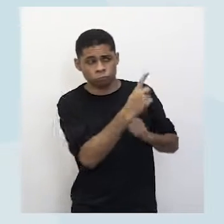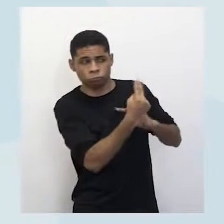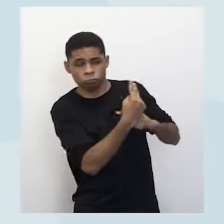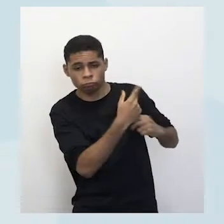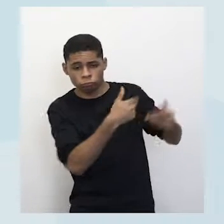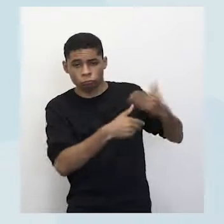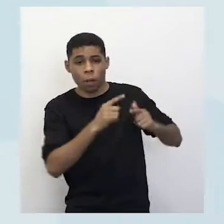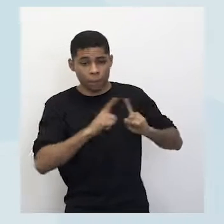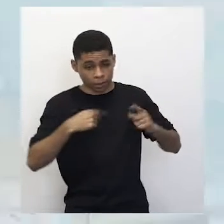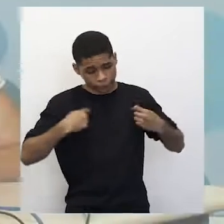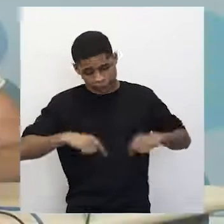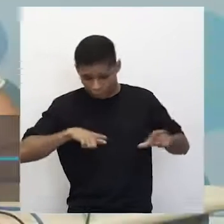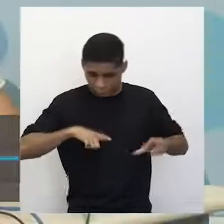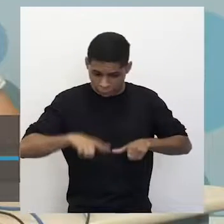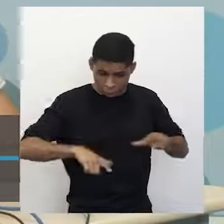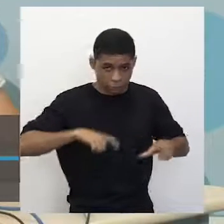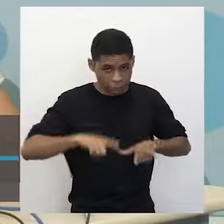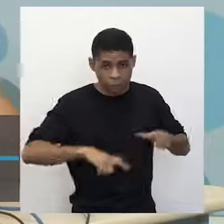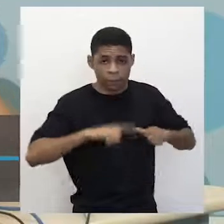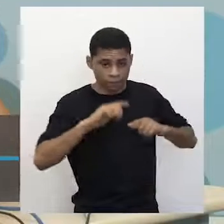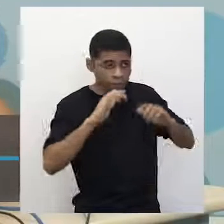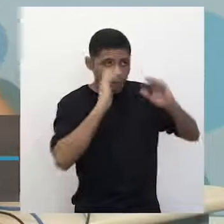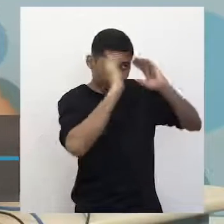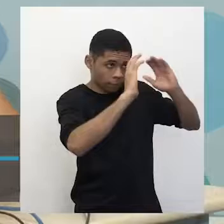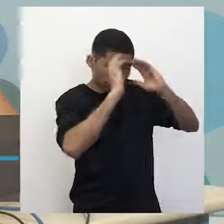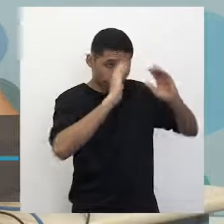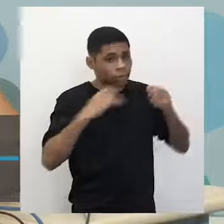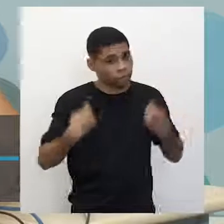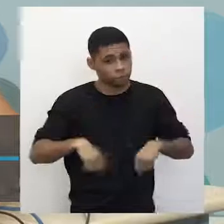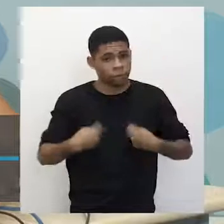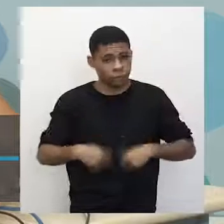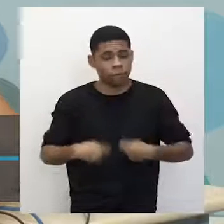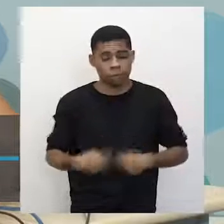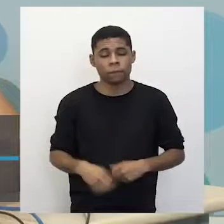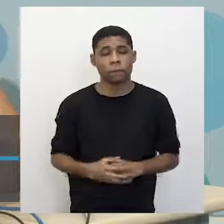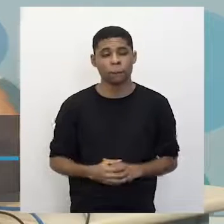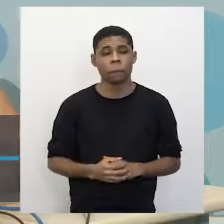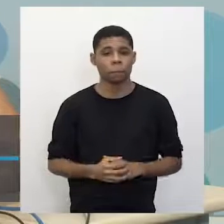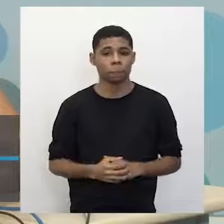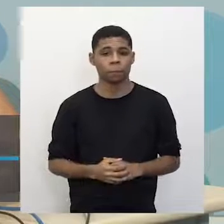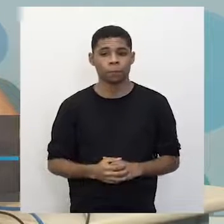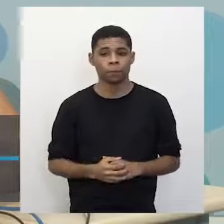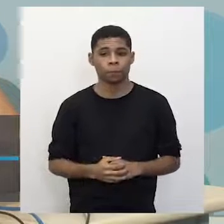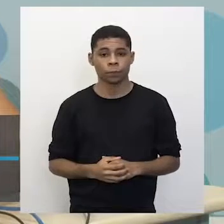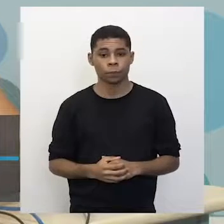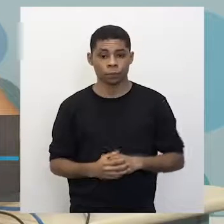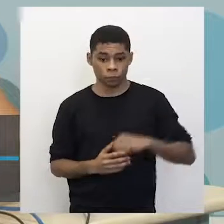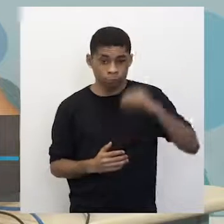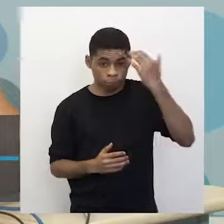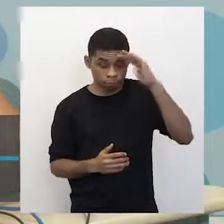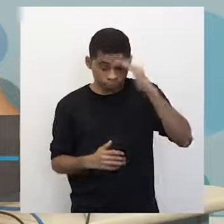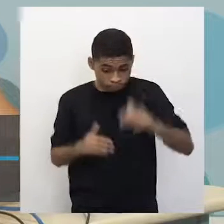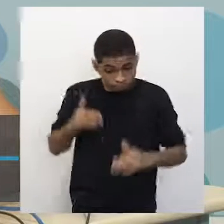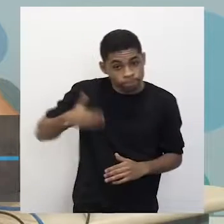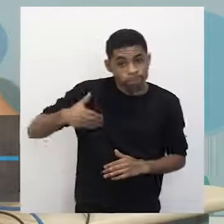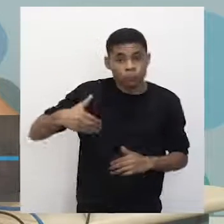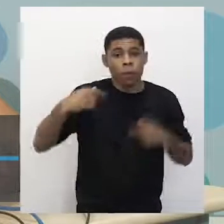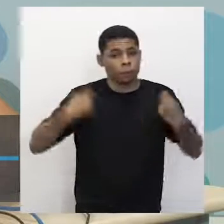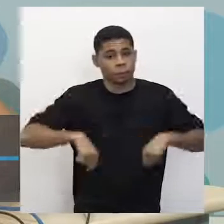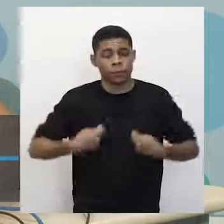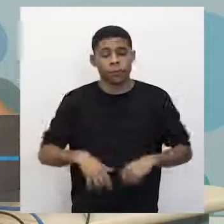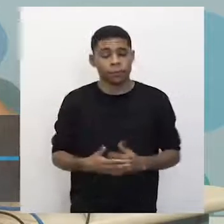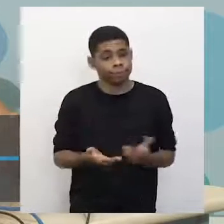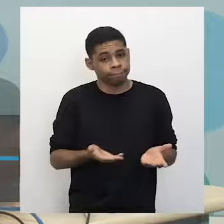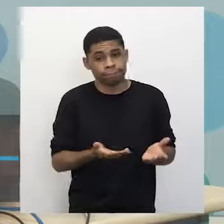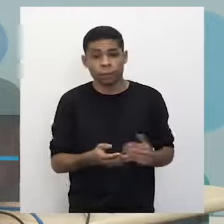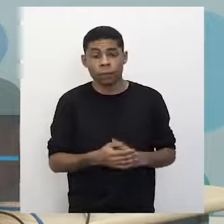ali aquela relação com esse senhor feudal, essa relação de vassalagem de forma permanente. Por isso que a gente